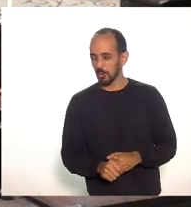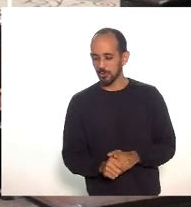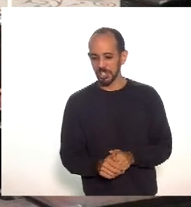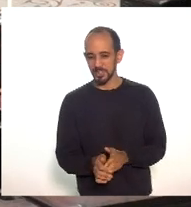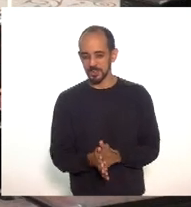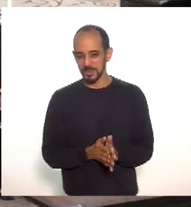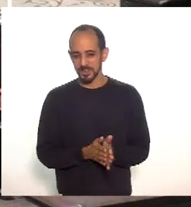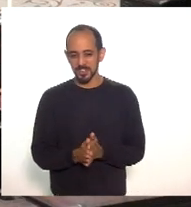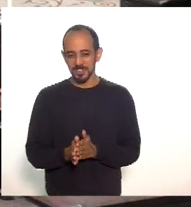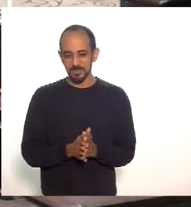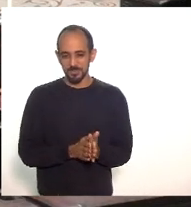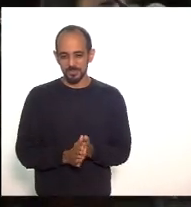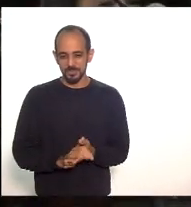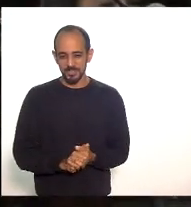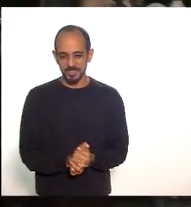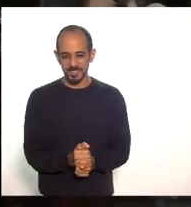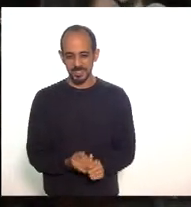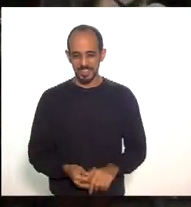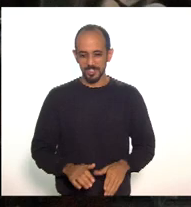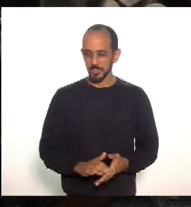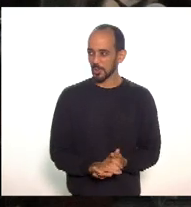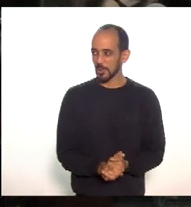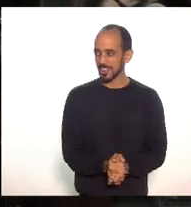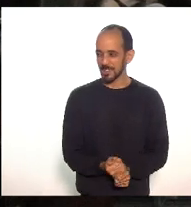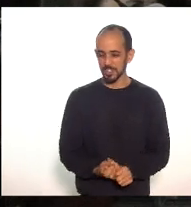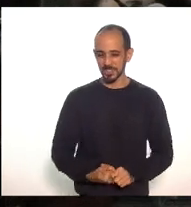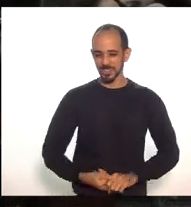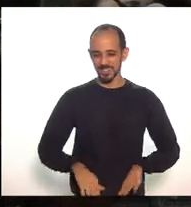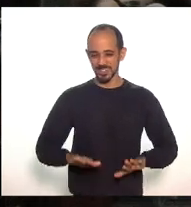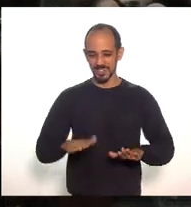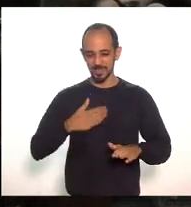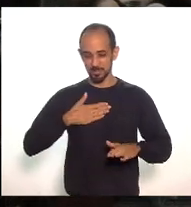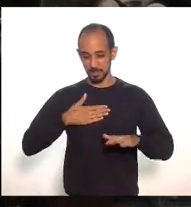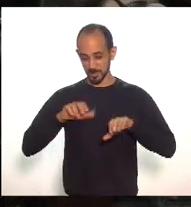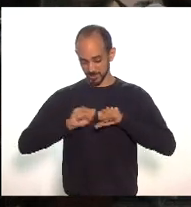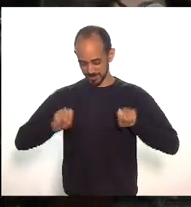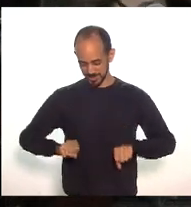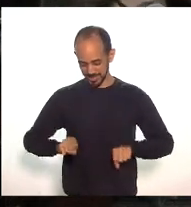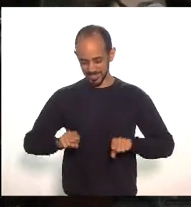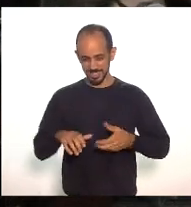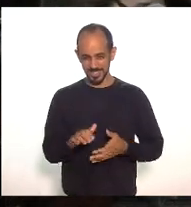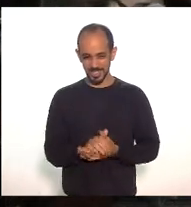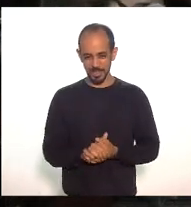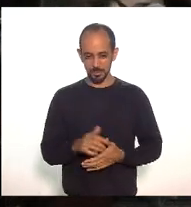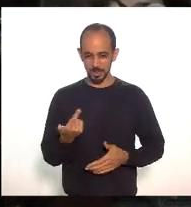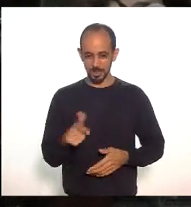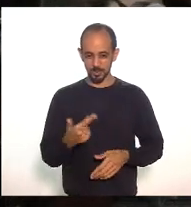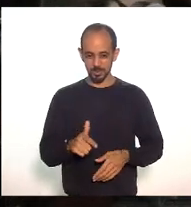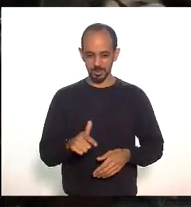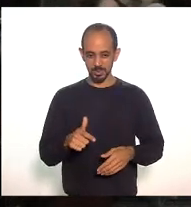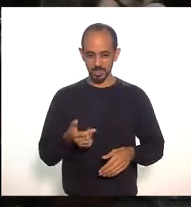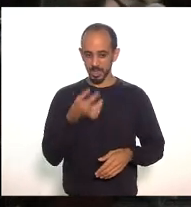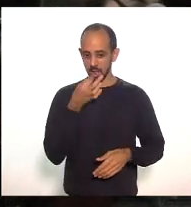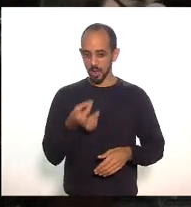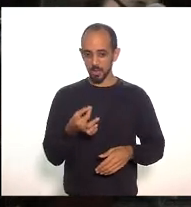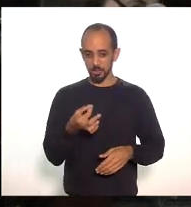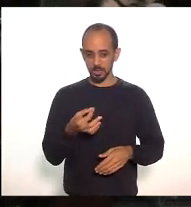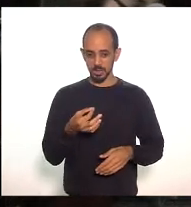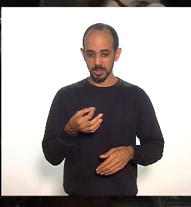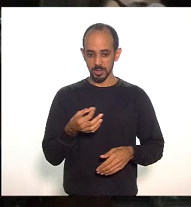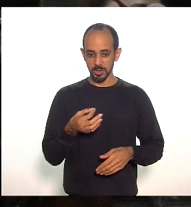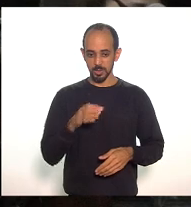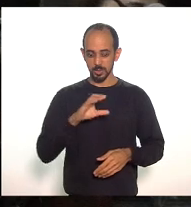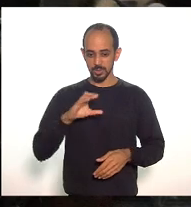sobre também aqui no meu sistema pelo meu acompanhamento não tem Parecida começou a conversar Justiça ao pé